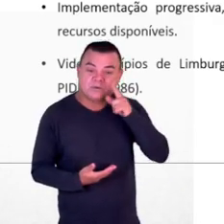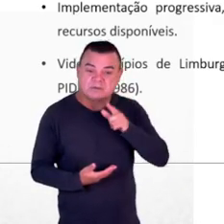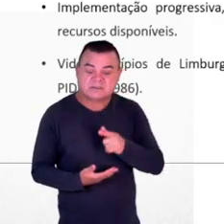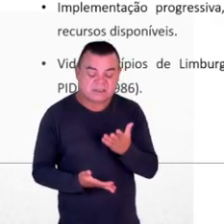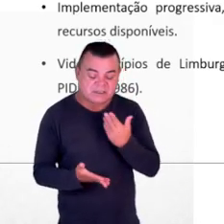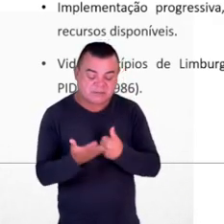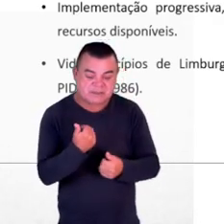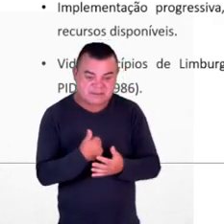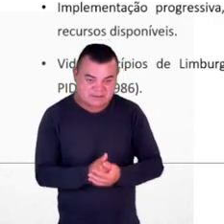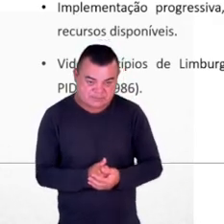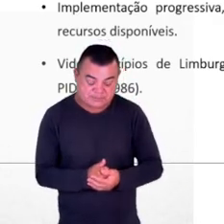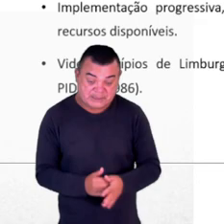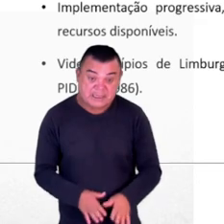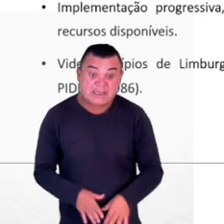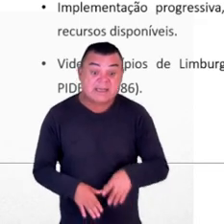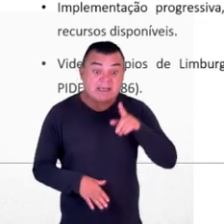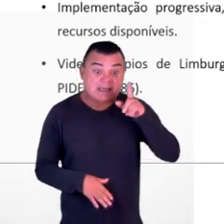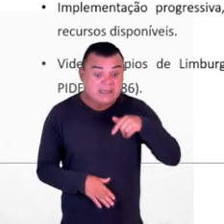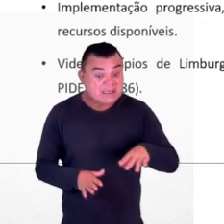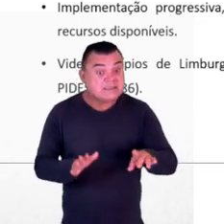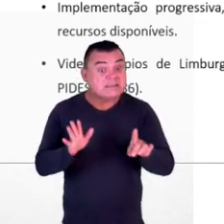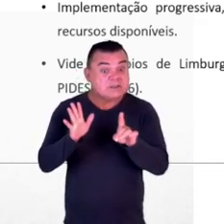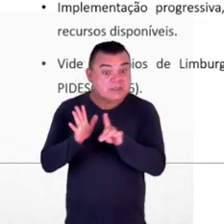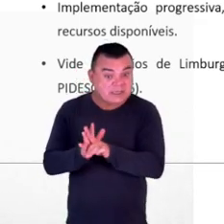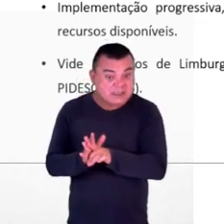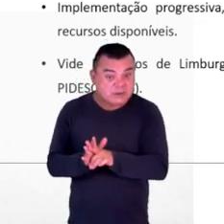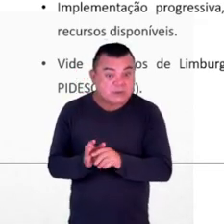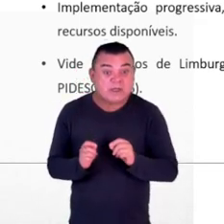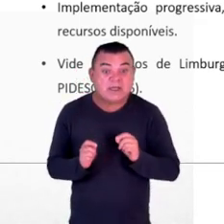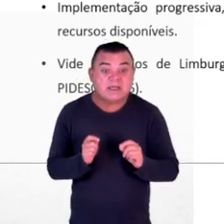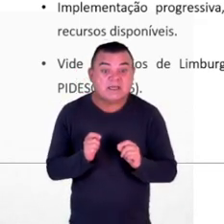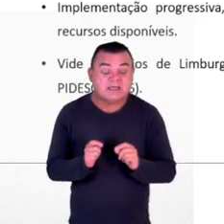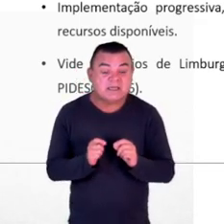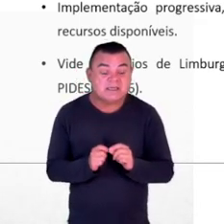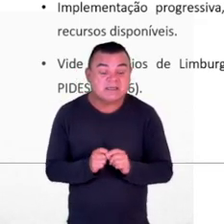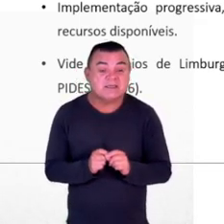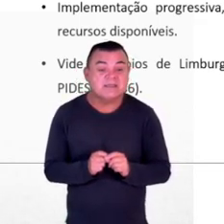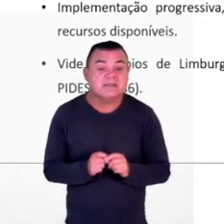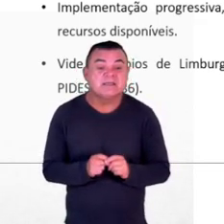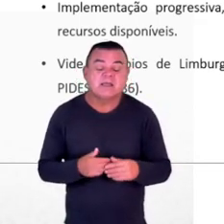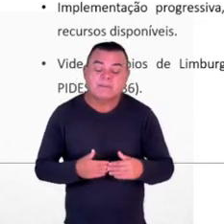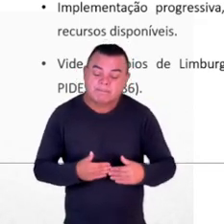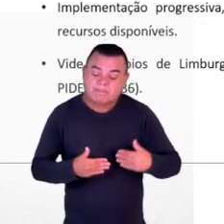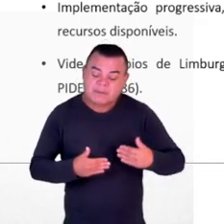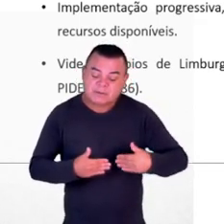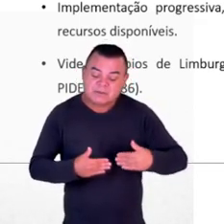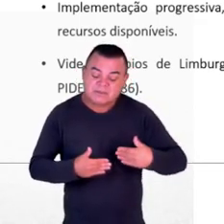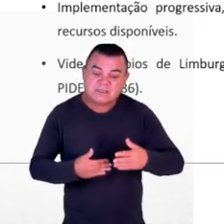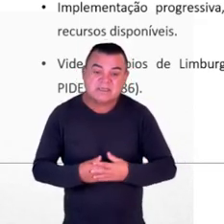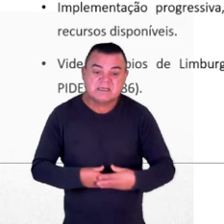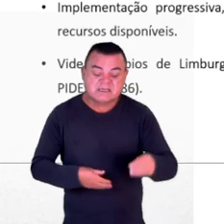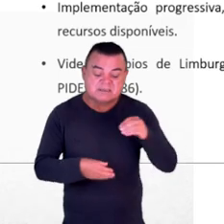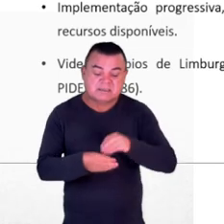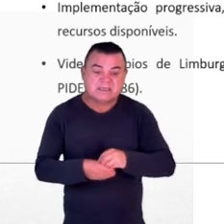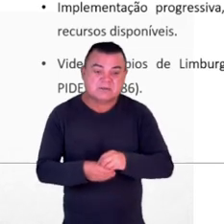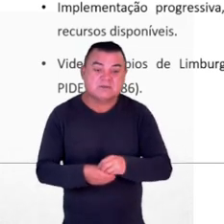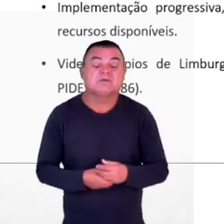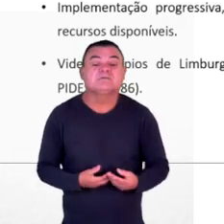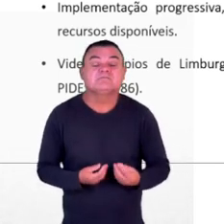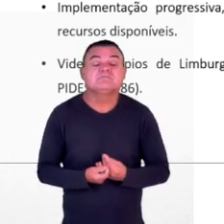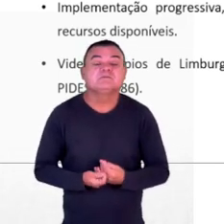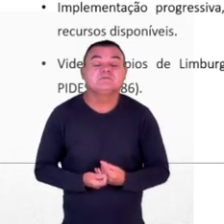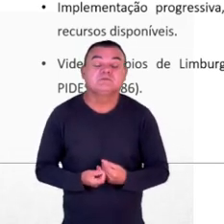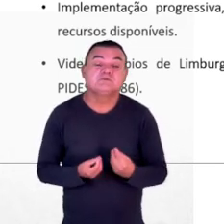direito à alimentação ele é de implementação progressiva dentro do máximo dos recursos